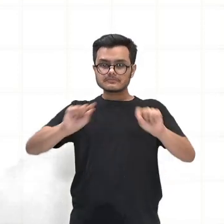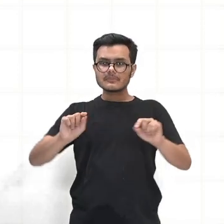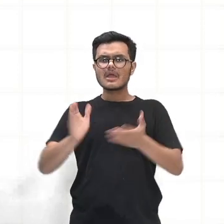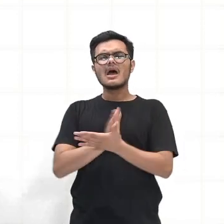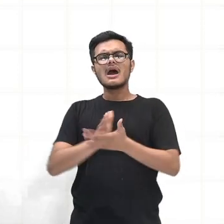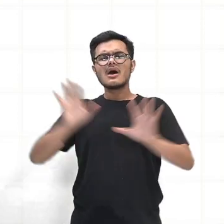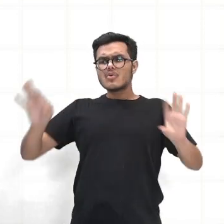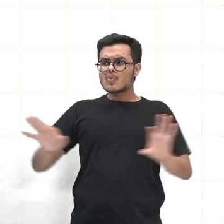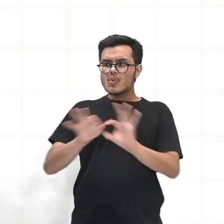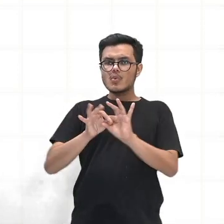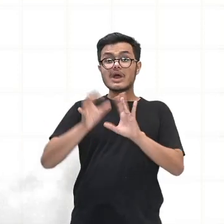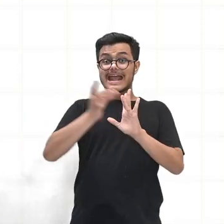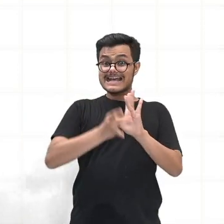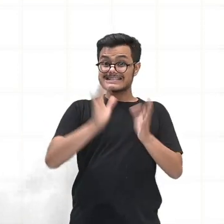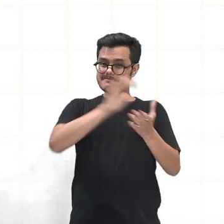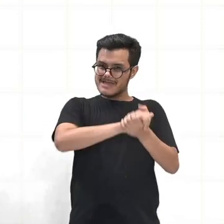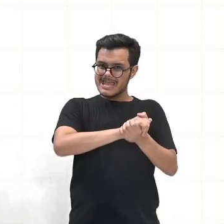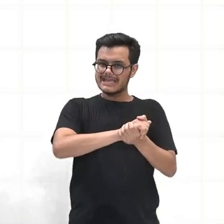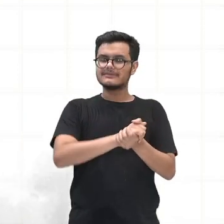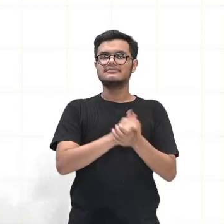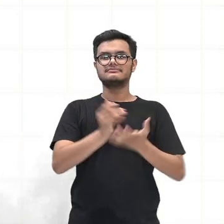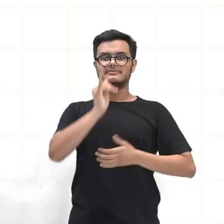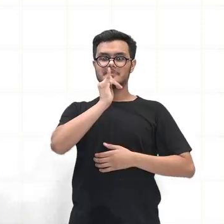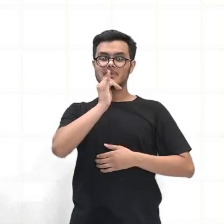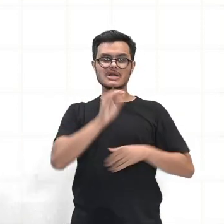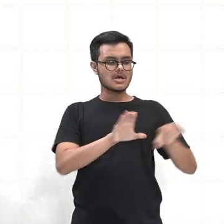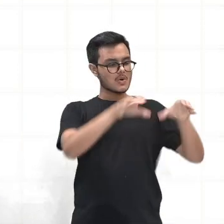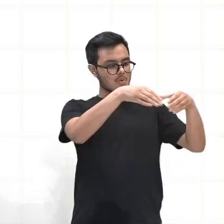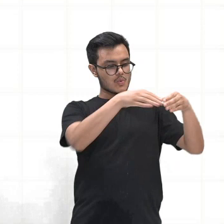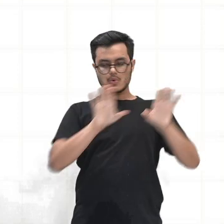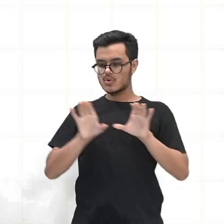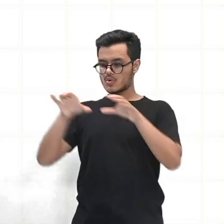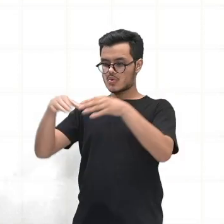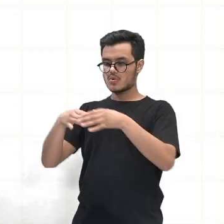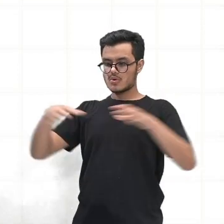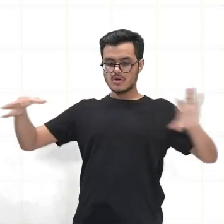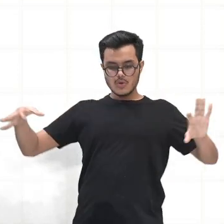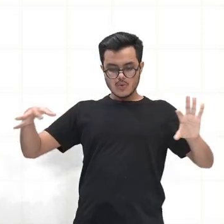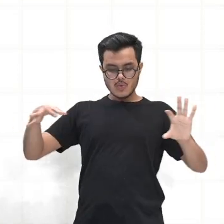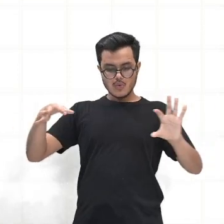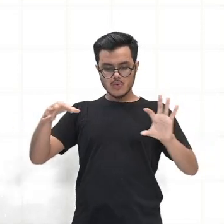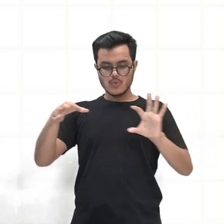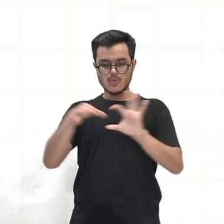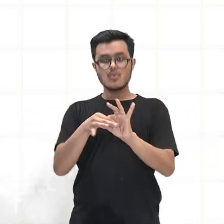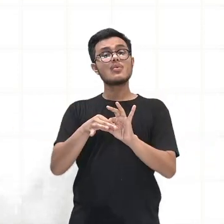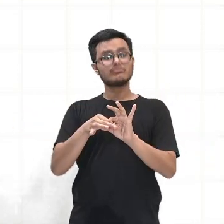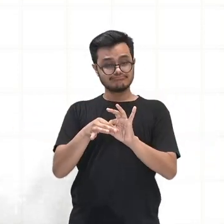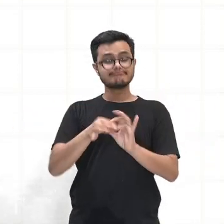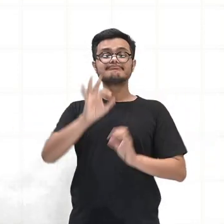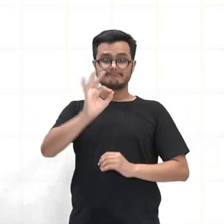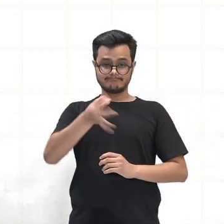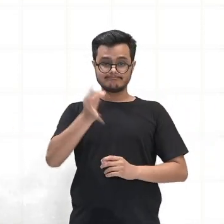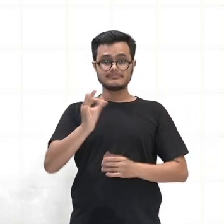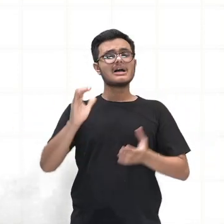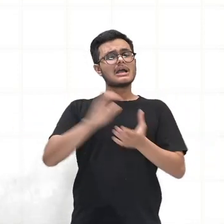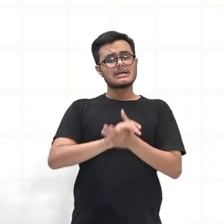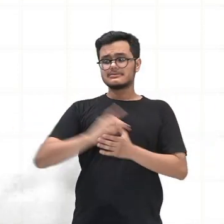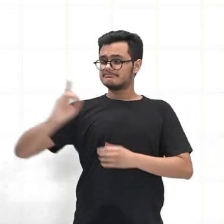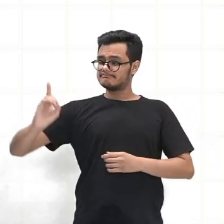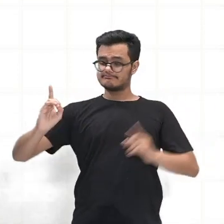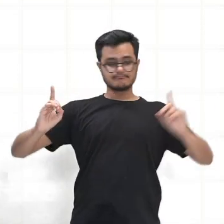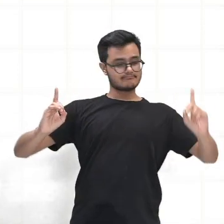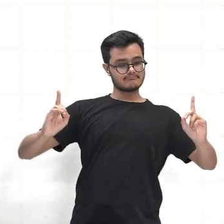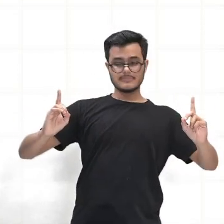alianças matrimoniais, onde grupos acabavam realizando casamento entre pessoas